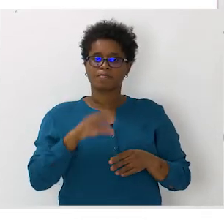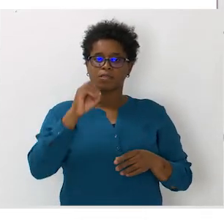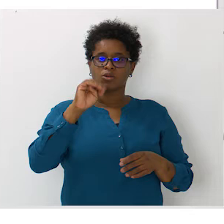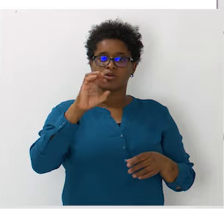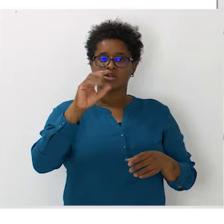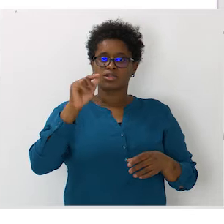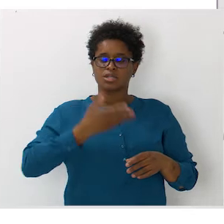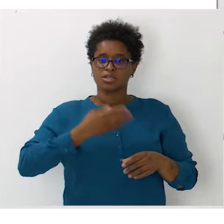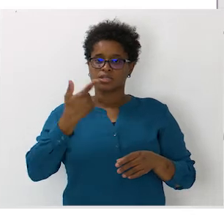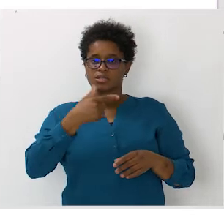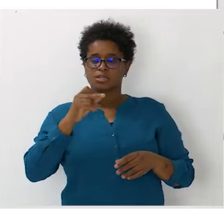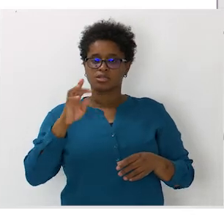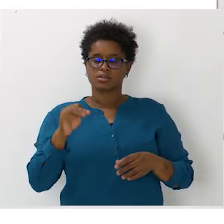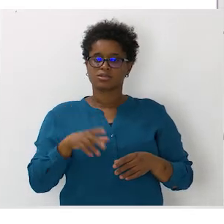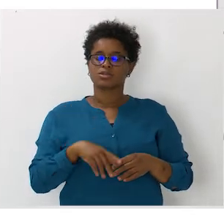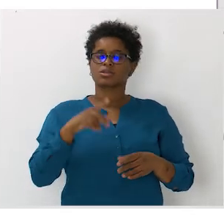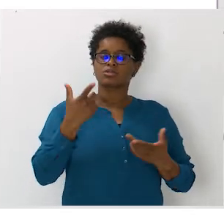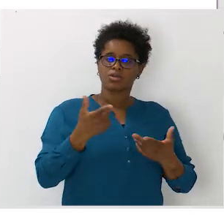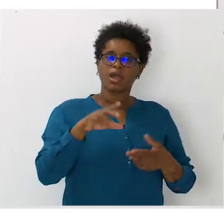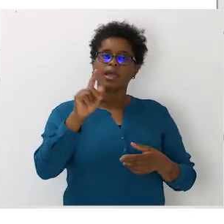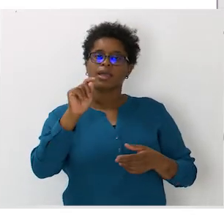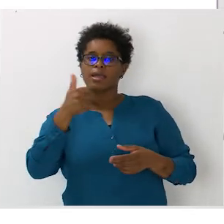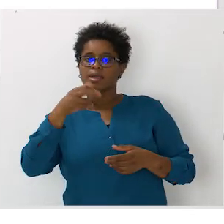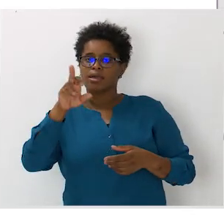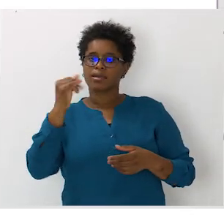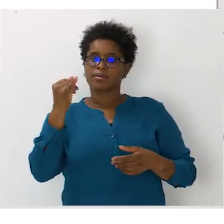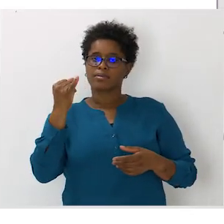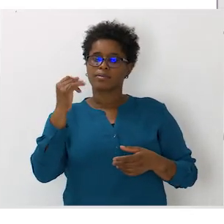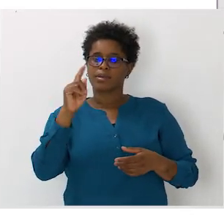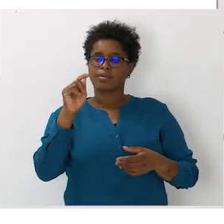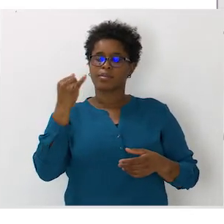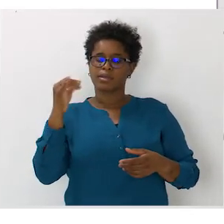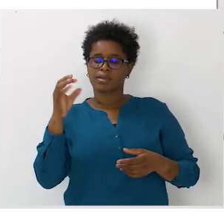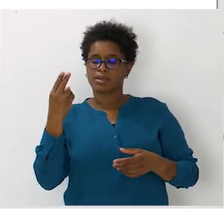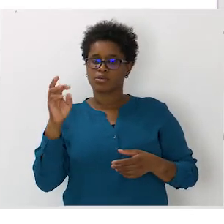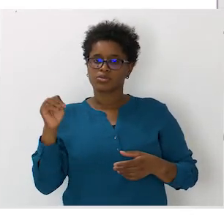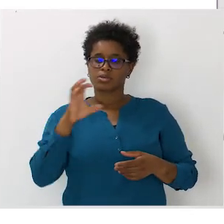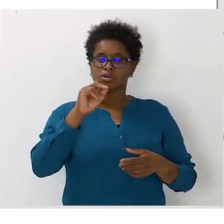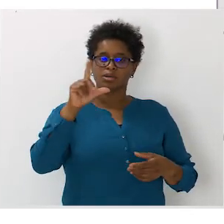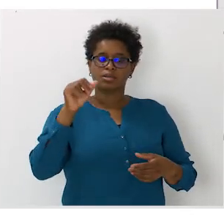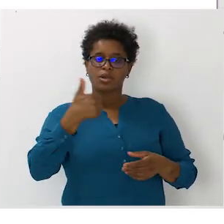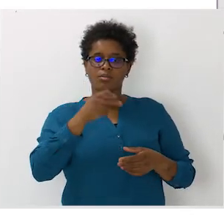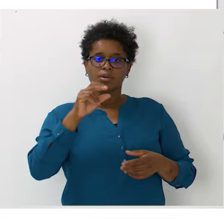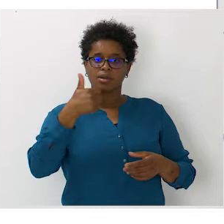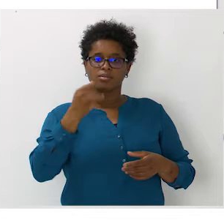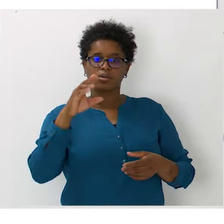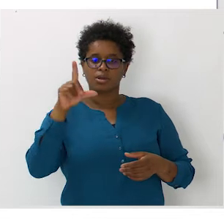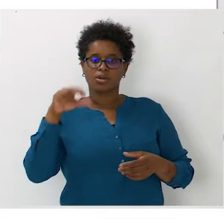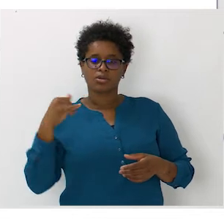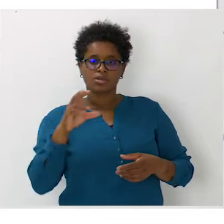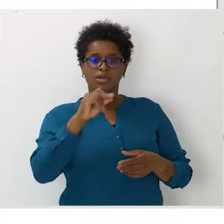semitas pertenciam hebreus, caldeus, babilônios,